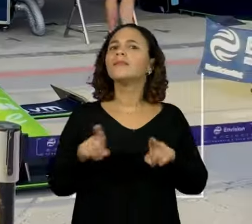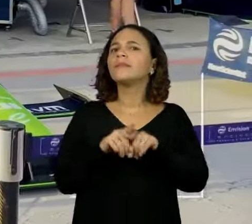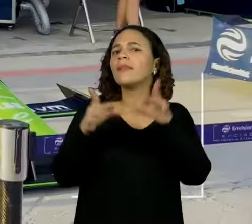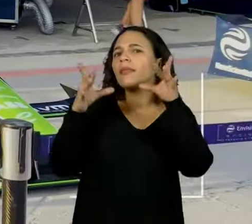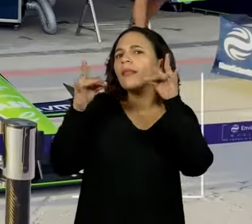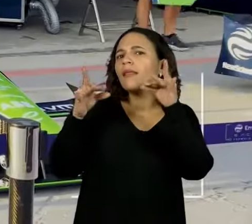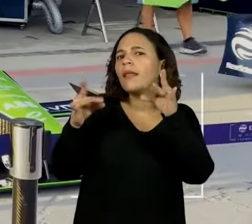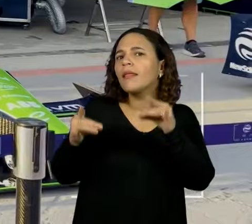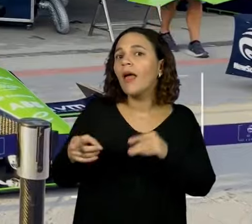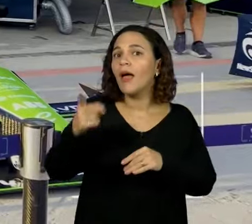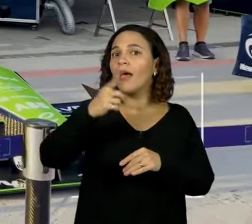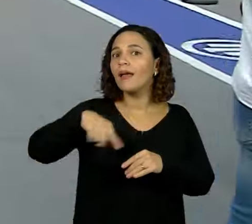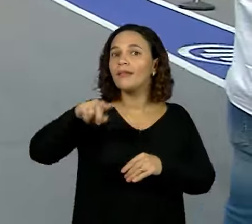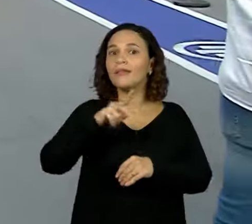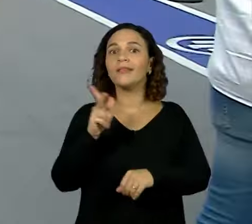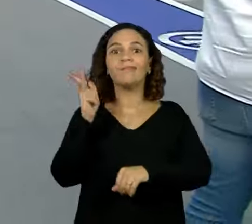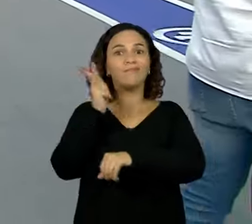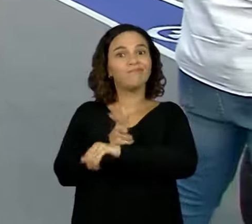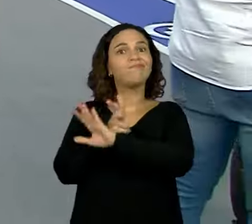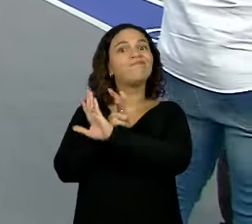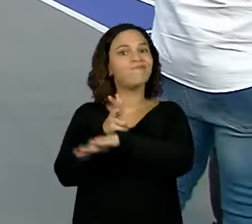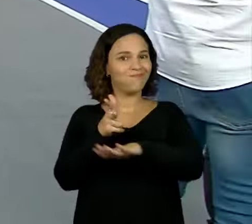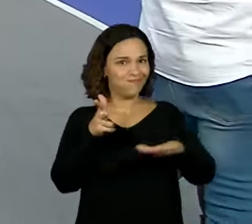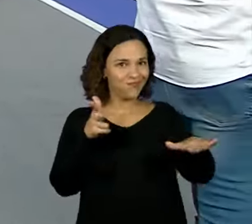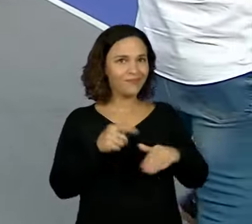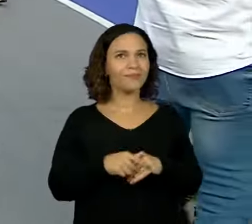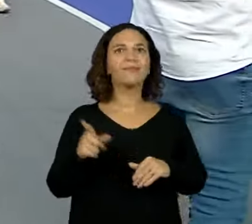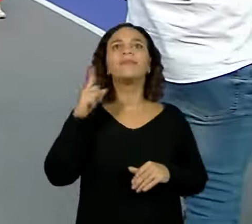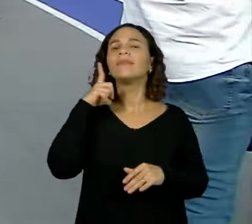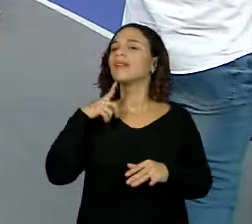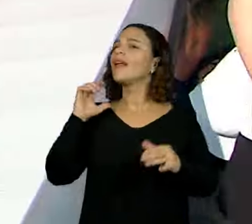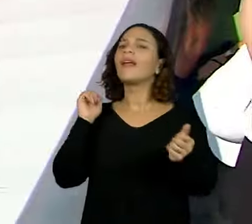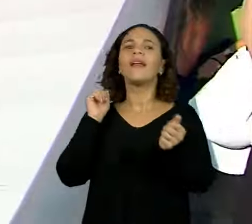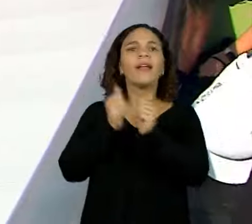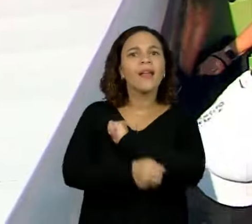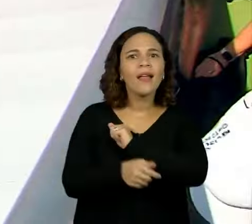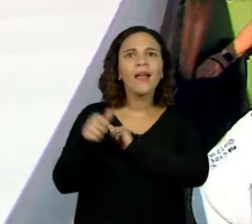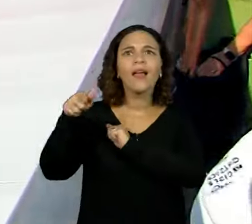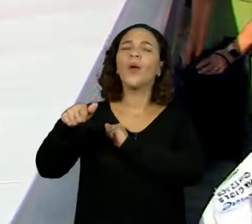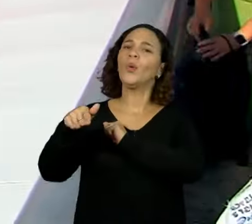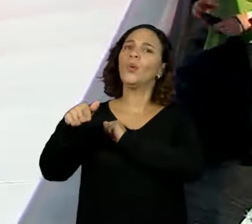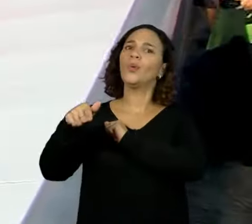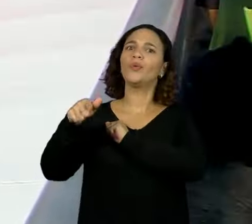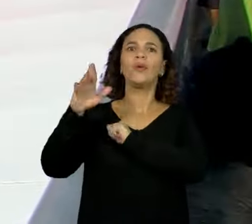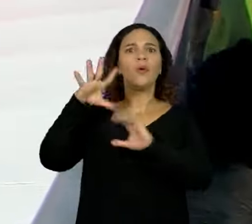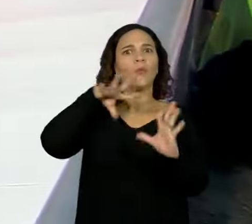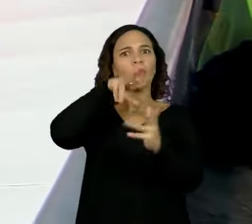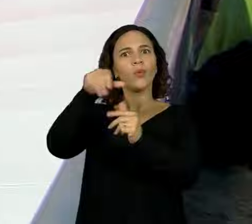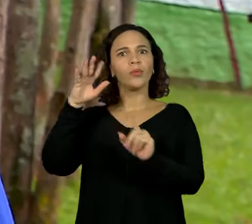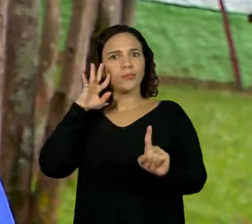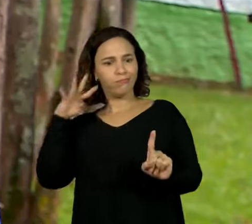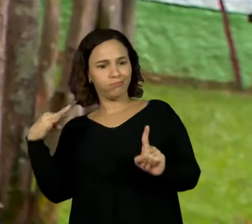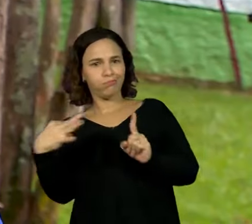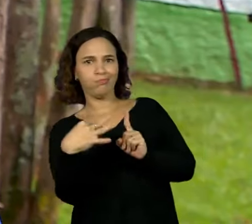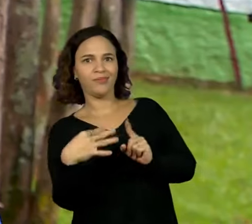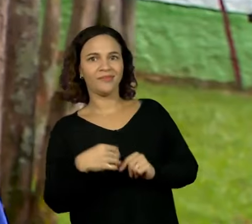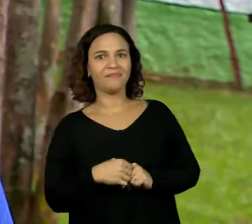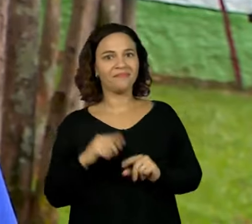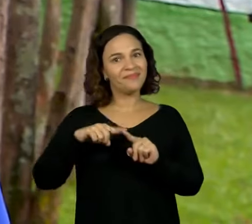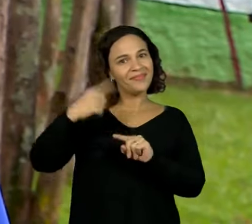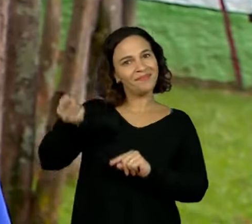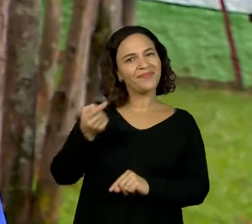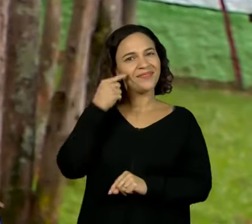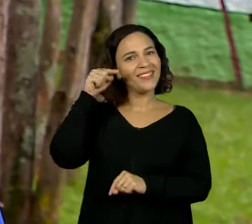as lentes da imprensa jovem. Iremos conhecer o evento de corrida de carros elétricos que é referência no mundo. É daqui a